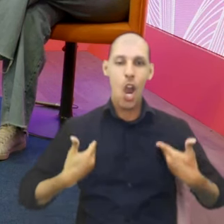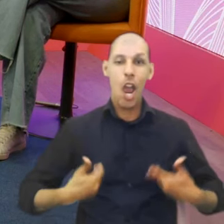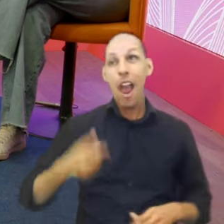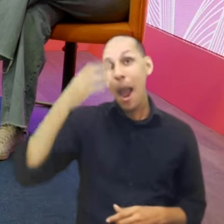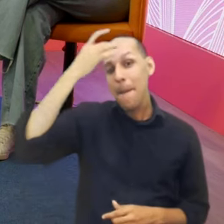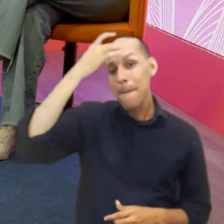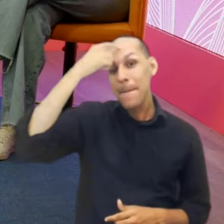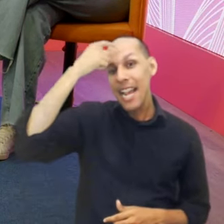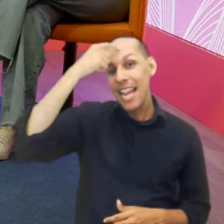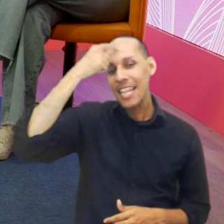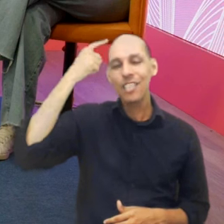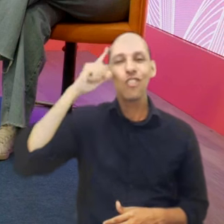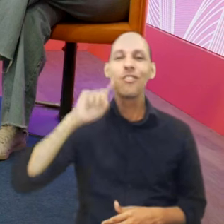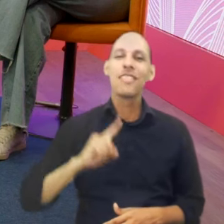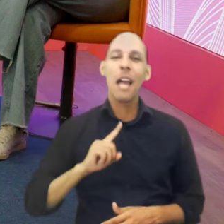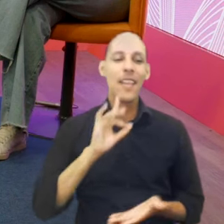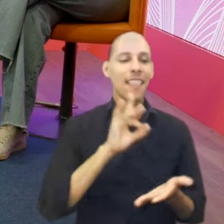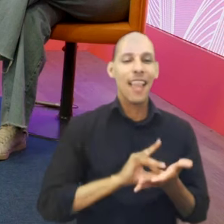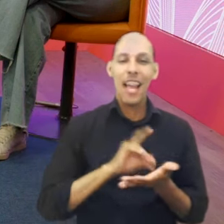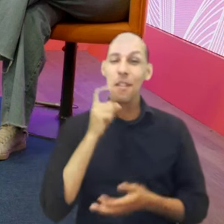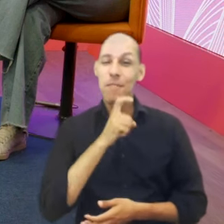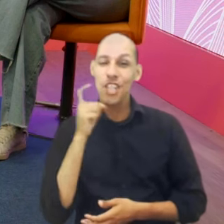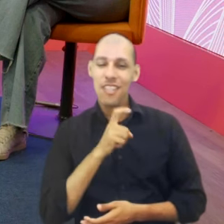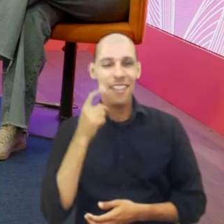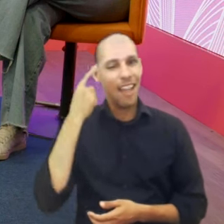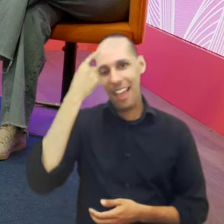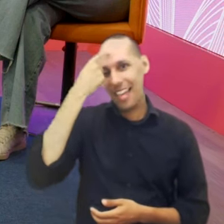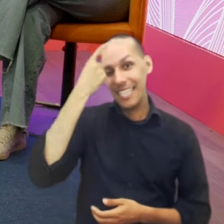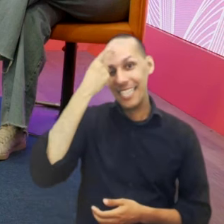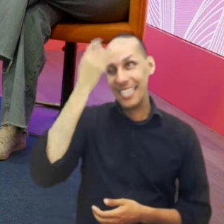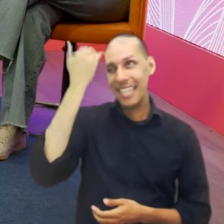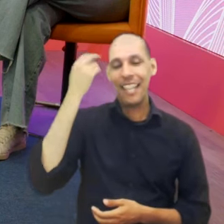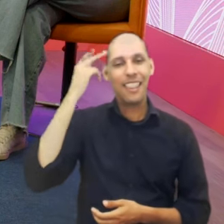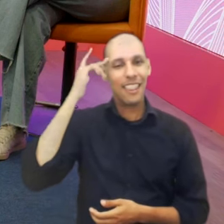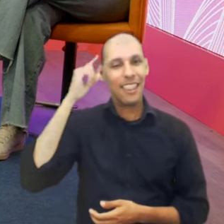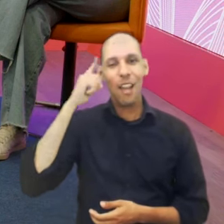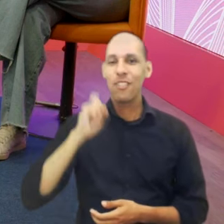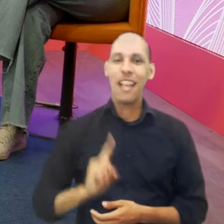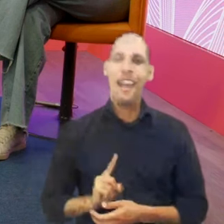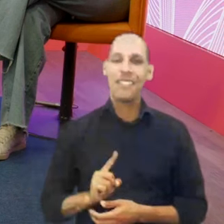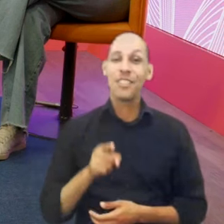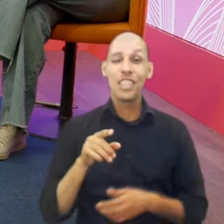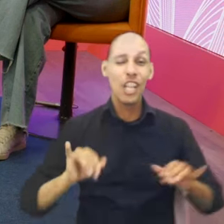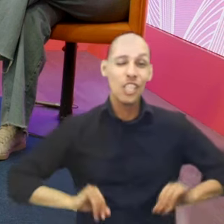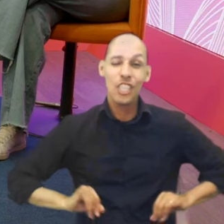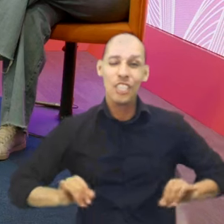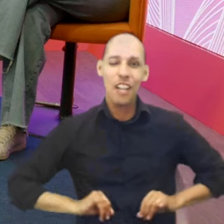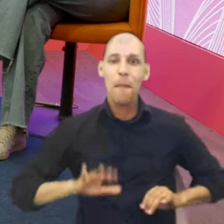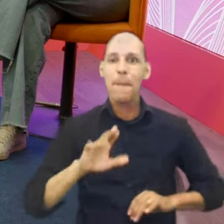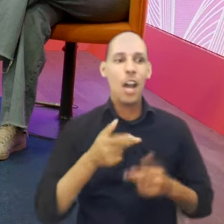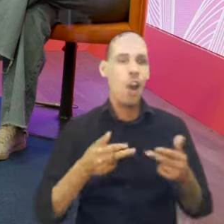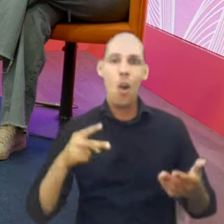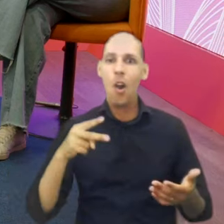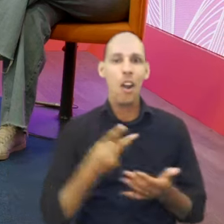nossa mente não sabe diferenciar o que é real e o que é fictício. Exatamente. E aí você sofre por uma coisa que realmente não aconteceu, não é isso,